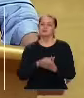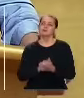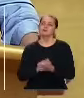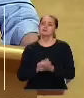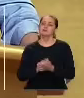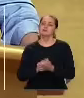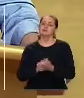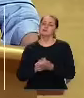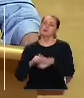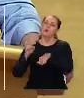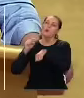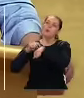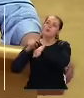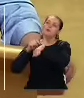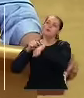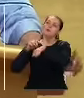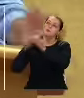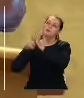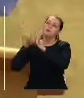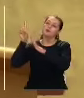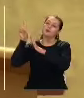se chama hoje?